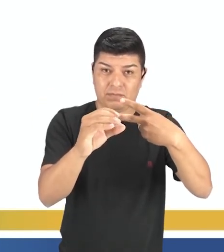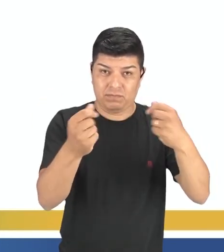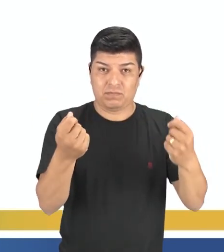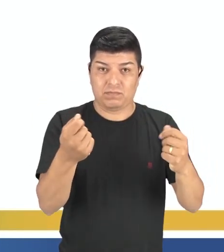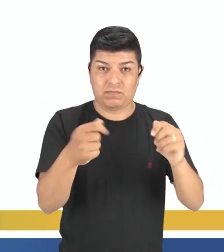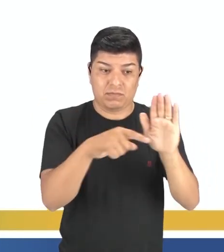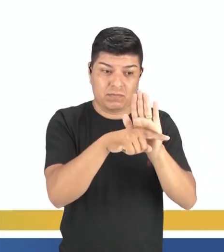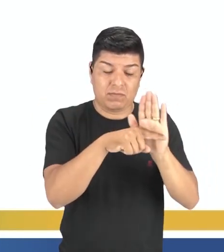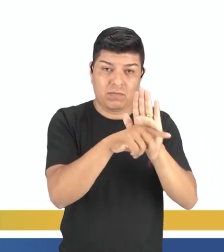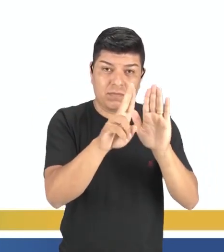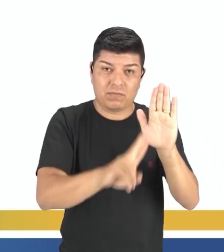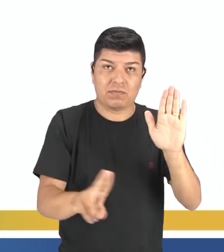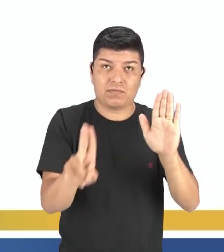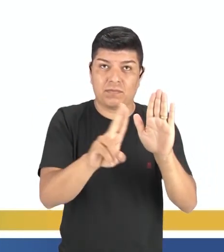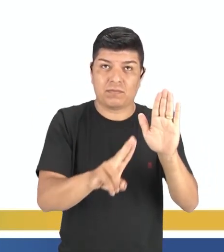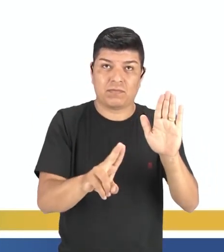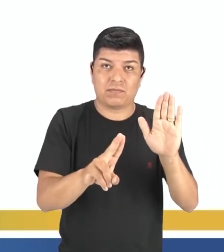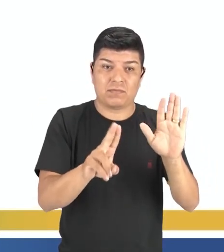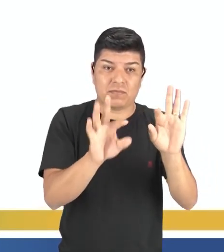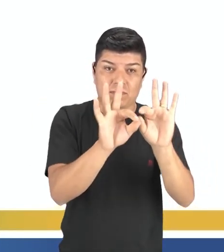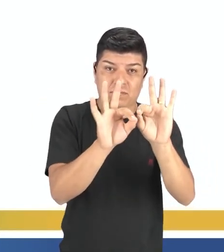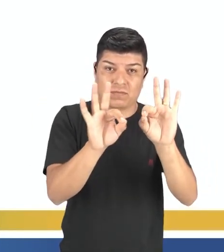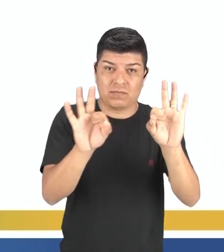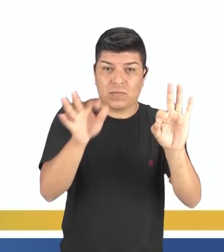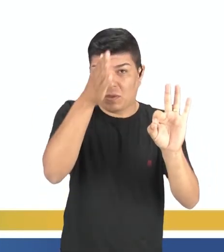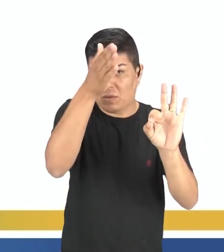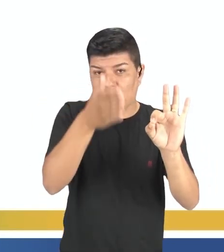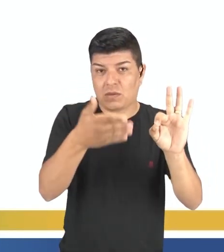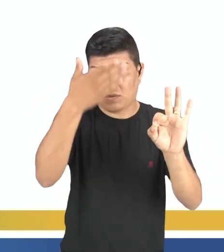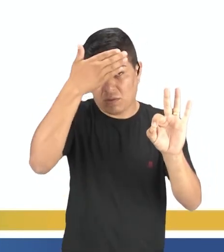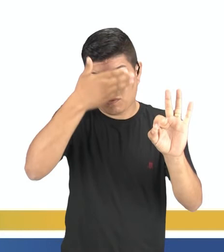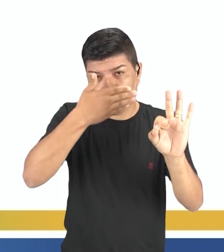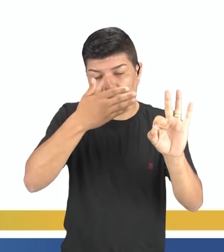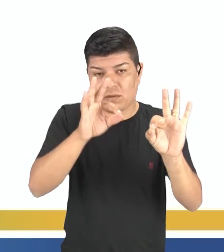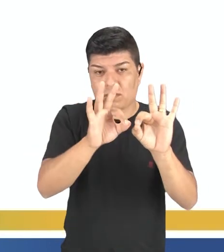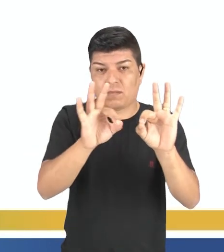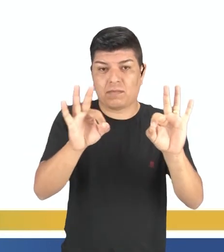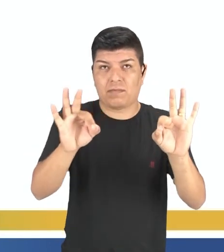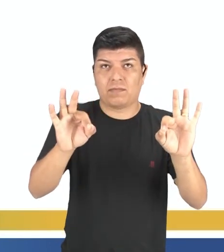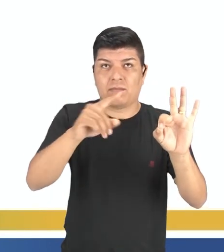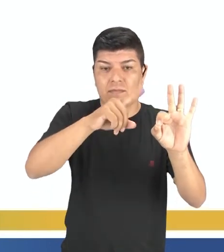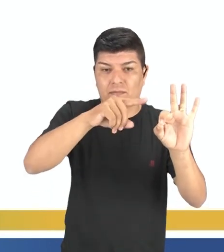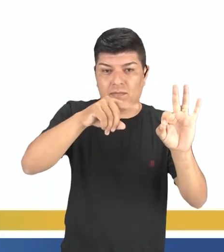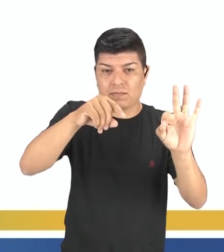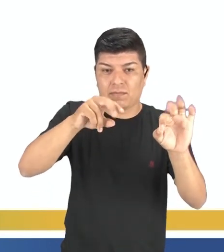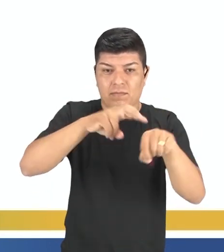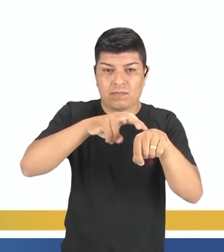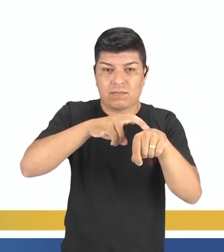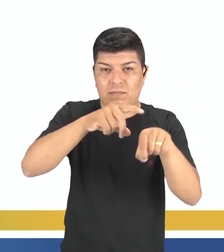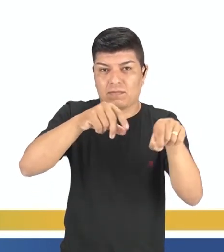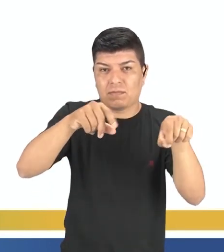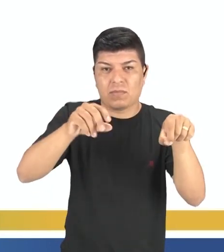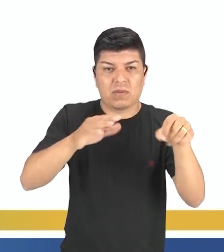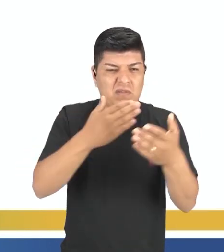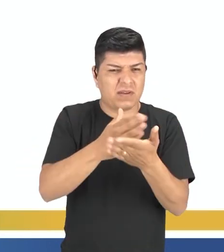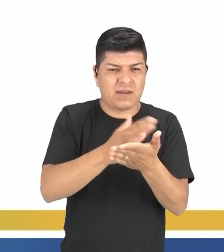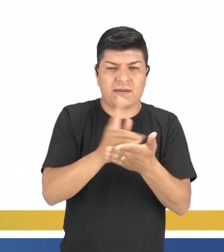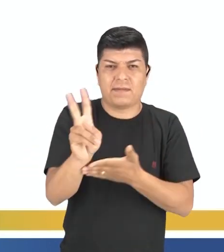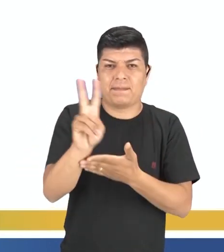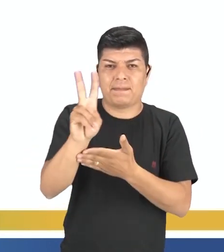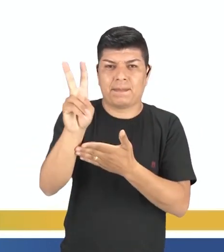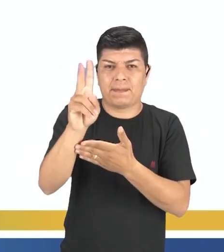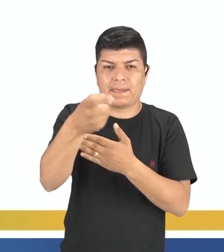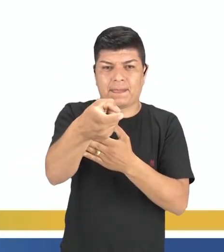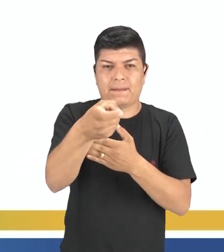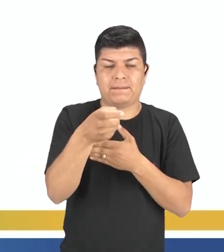devo ficar com essa parte central aqui. O meu conjunto de solução significa dizer que qualquer valor que eu pegue do x